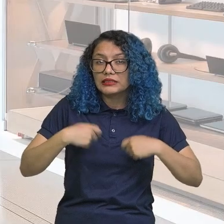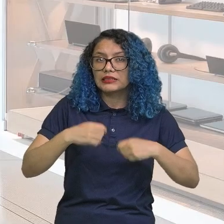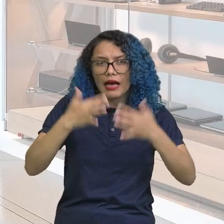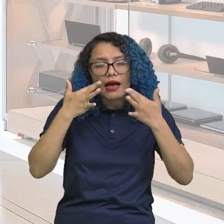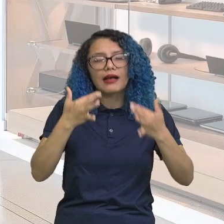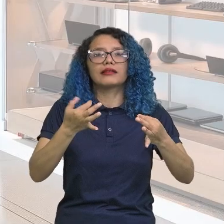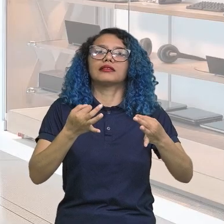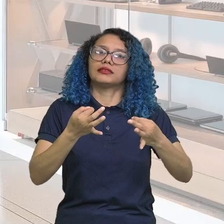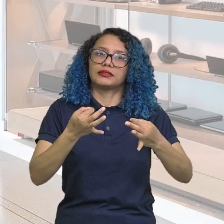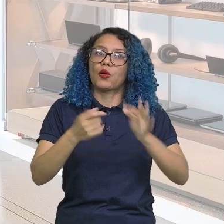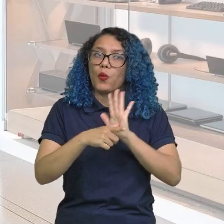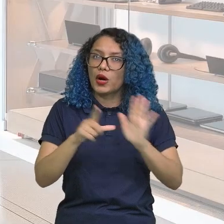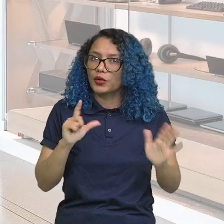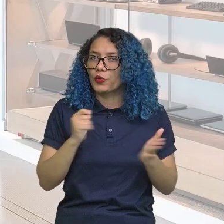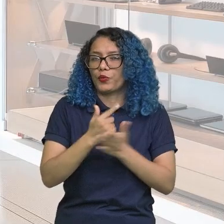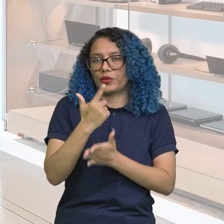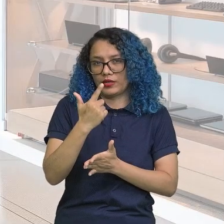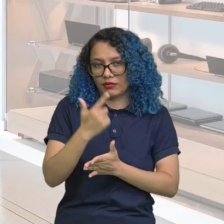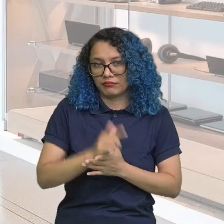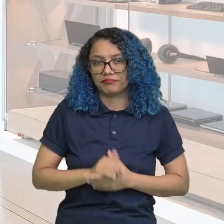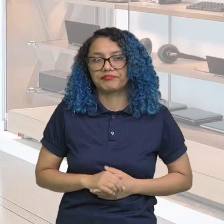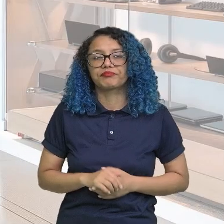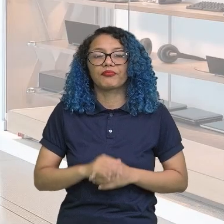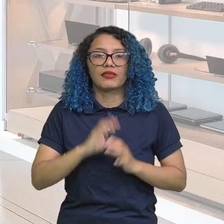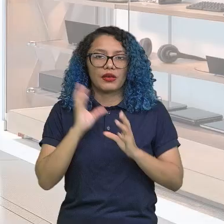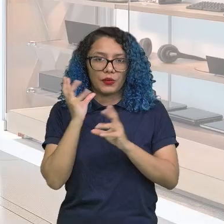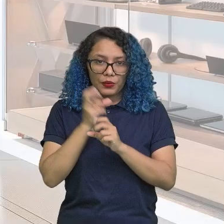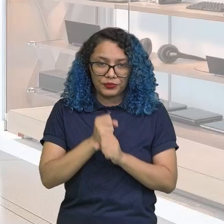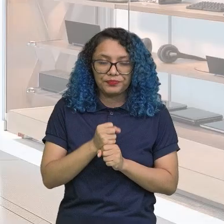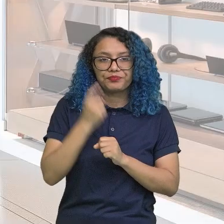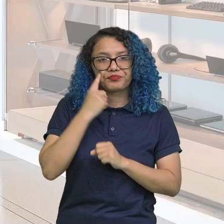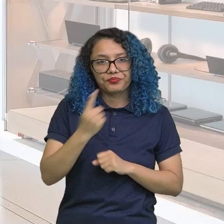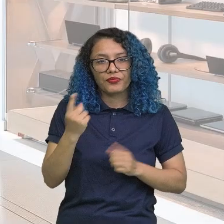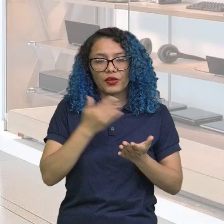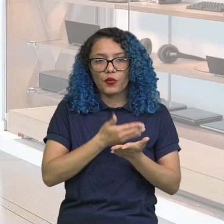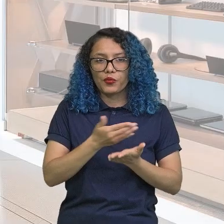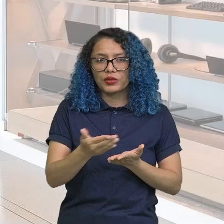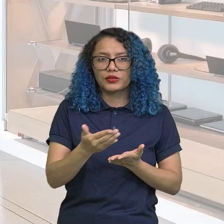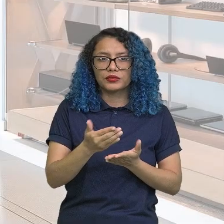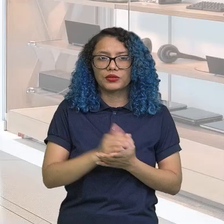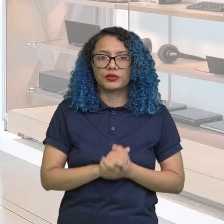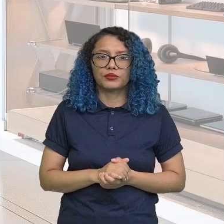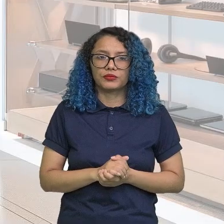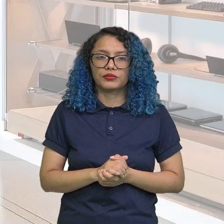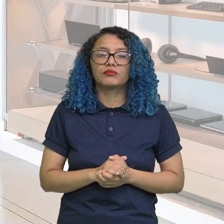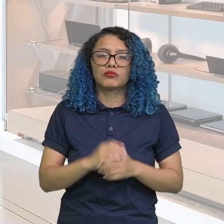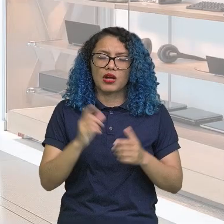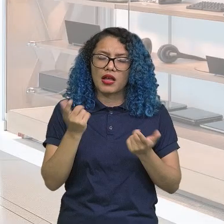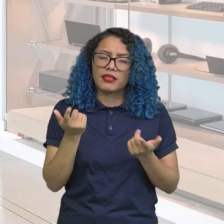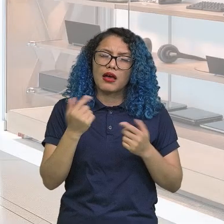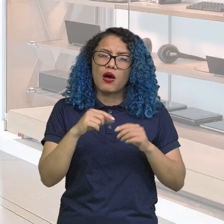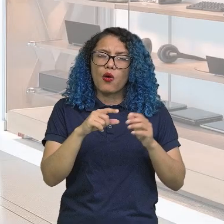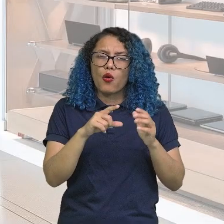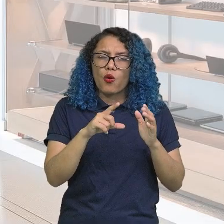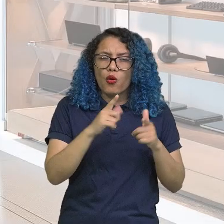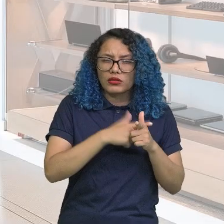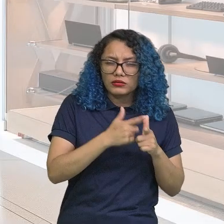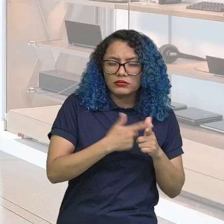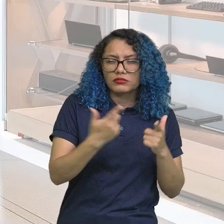atenção. Mas, bora recapitular aqui? Começamos aí, loja de calçados,